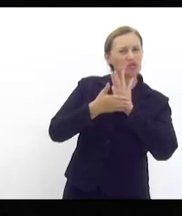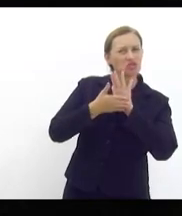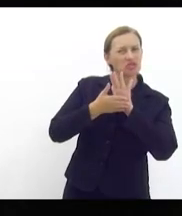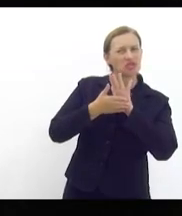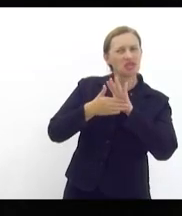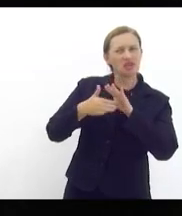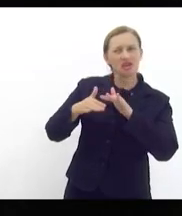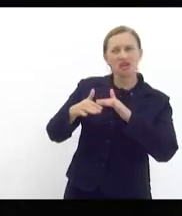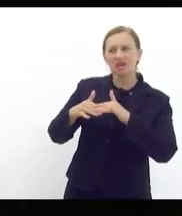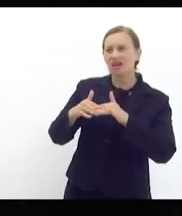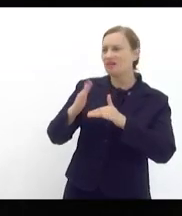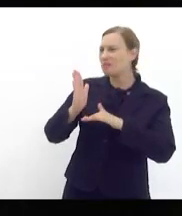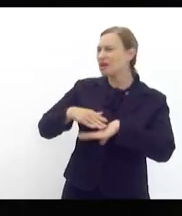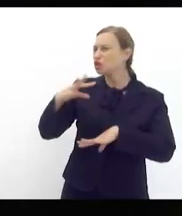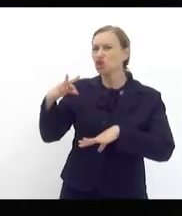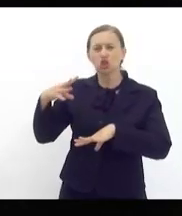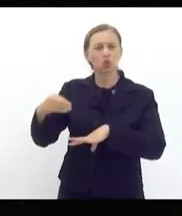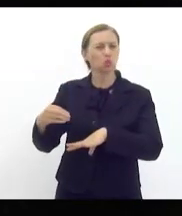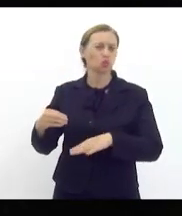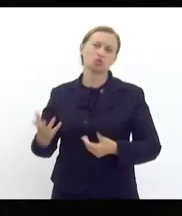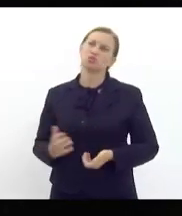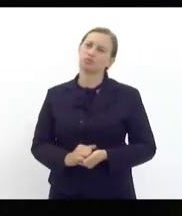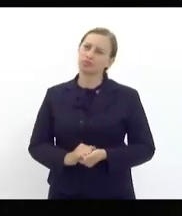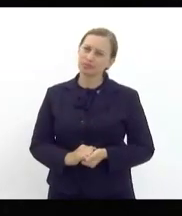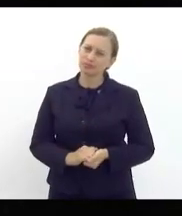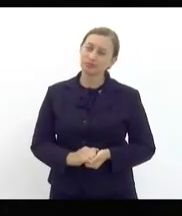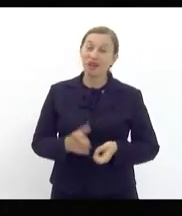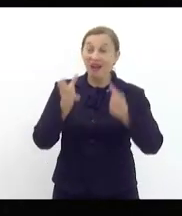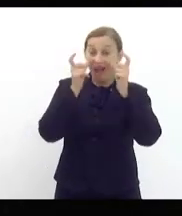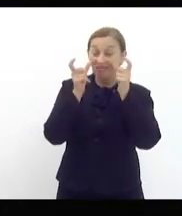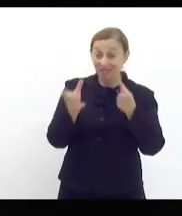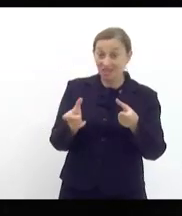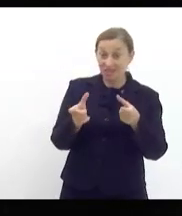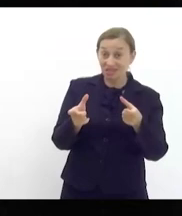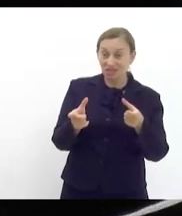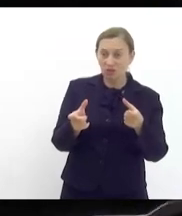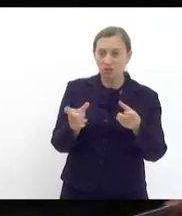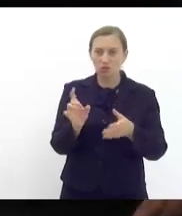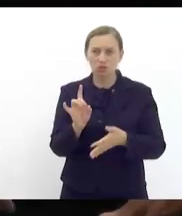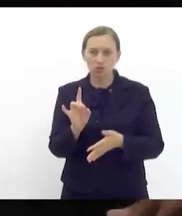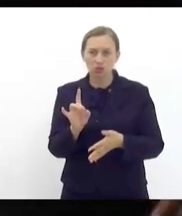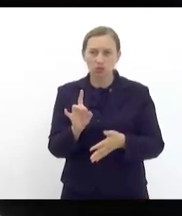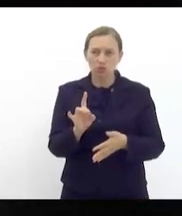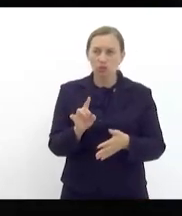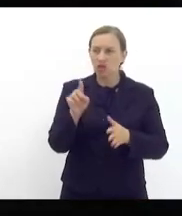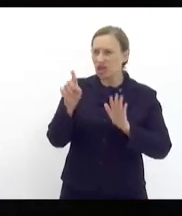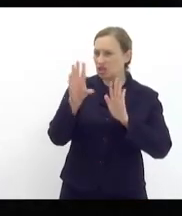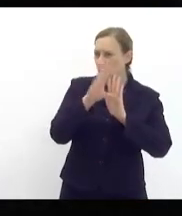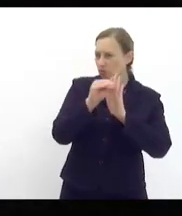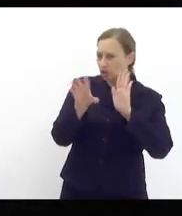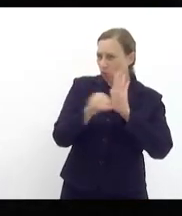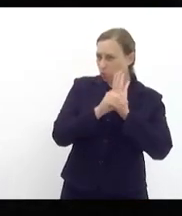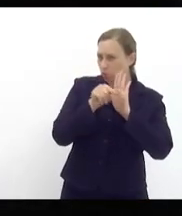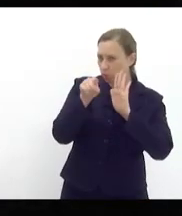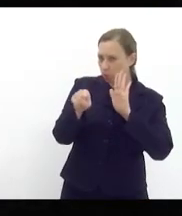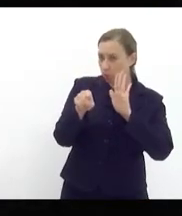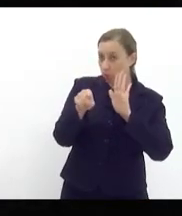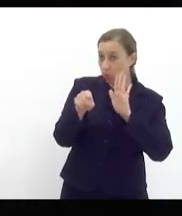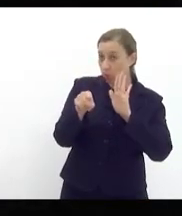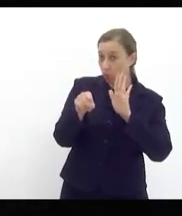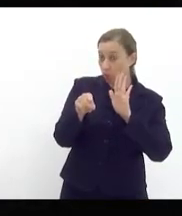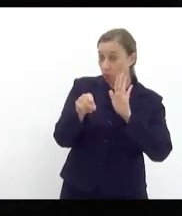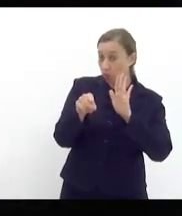muito além disto chamar a atenção apenas para este conteúdo seria